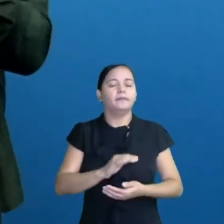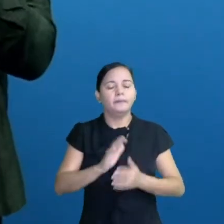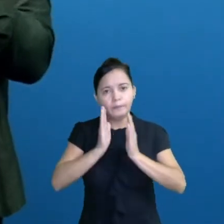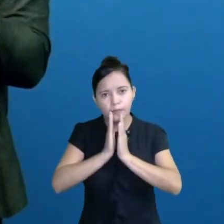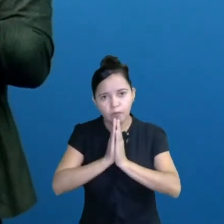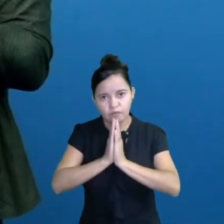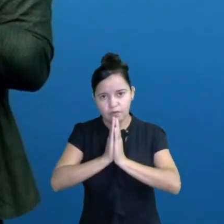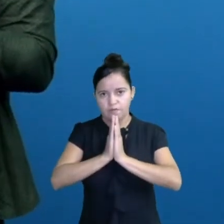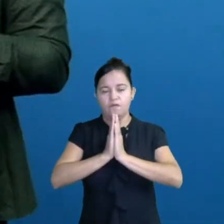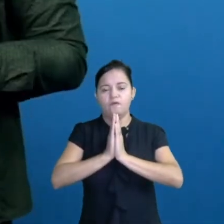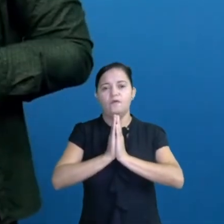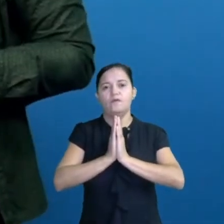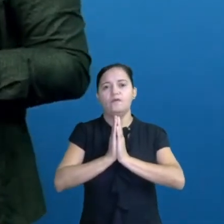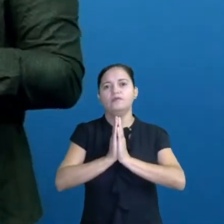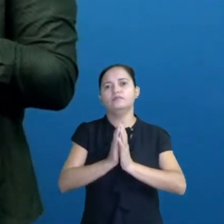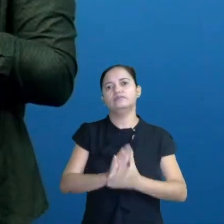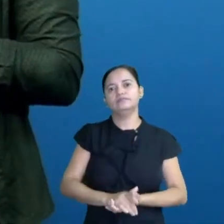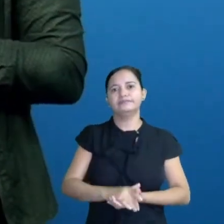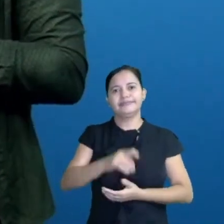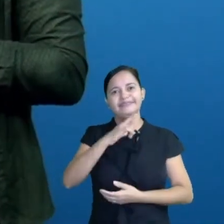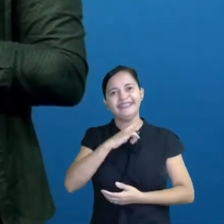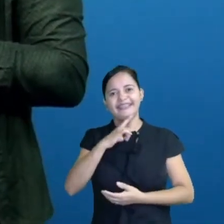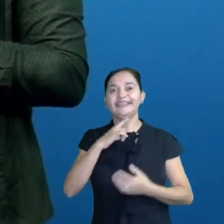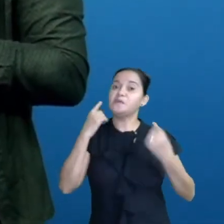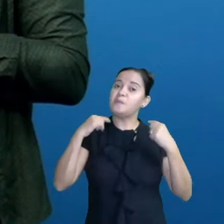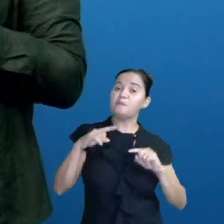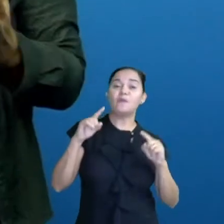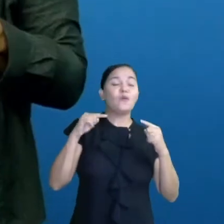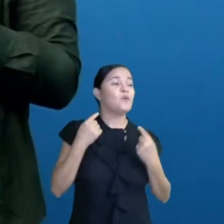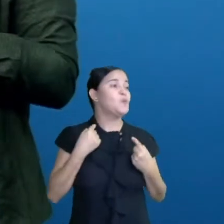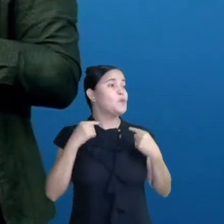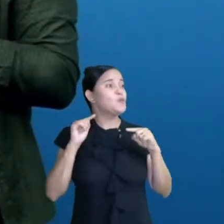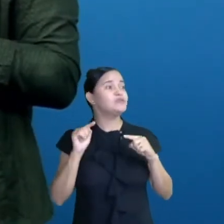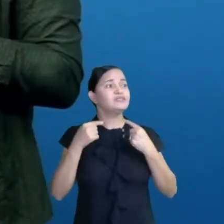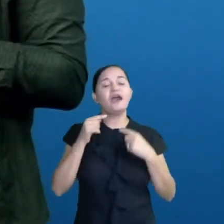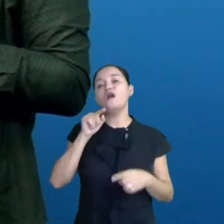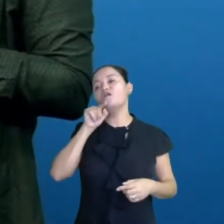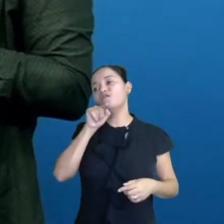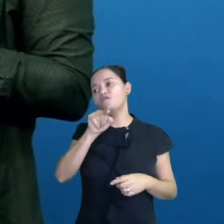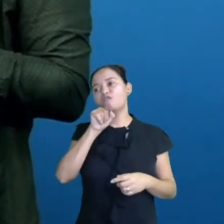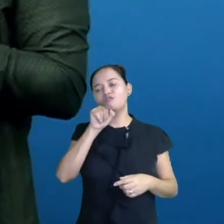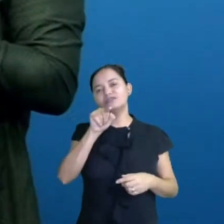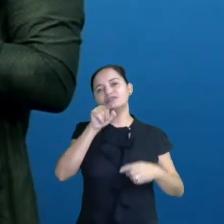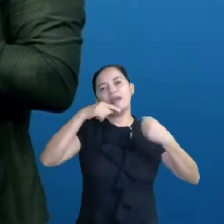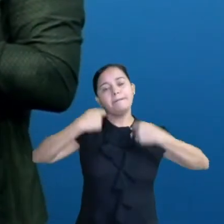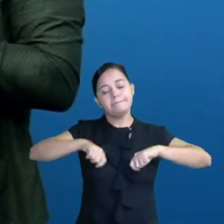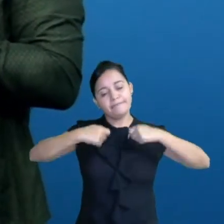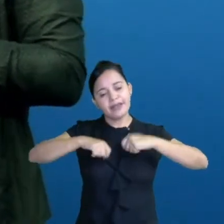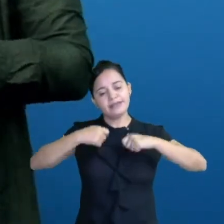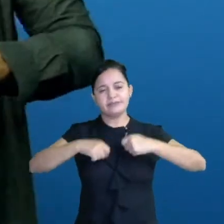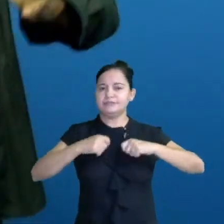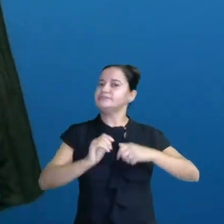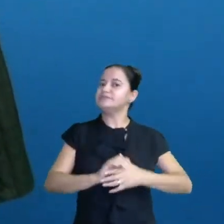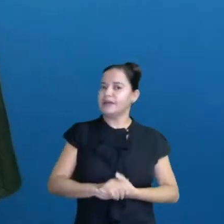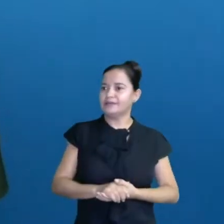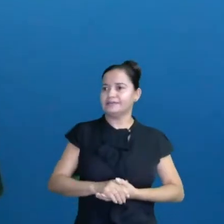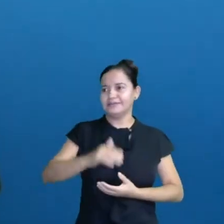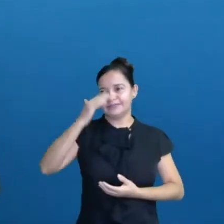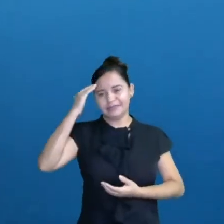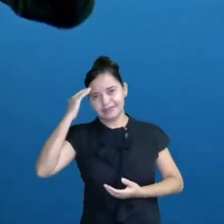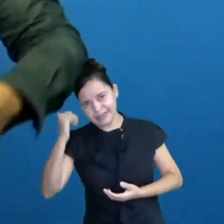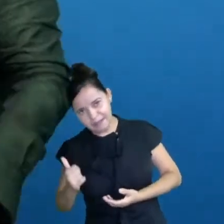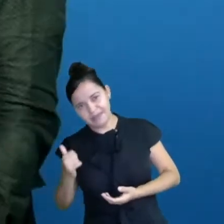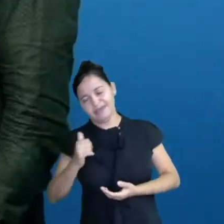por favor, vamos fazer uma campanha. Tem que ter uma musiquinha para esse momento, você precisa saber. Um dia eu vou ganhar da produção por cansaço. Então,